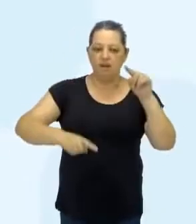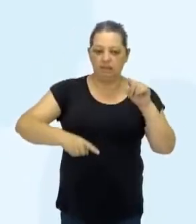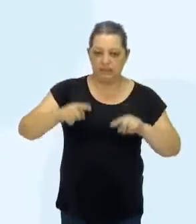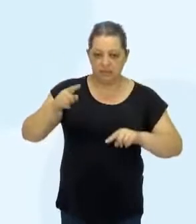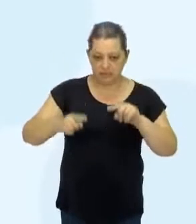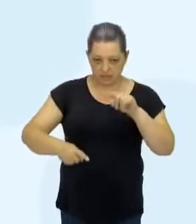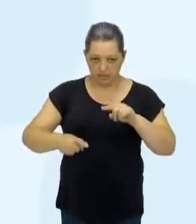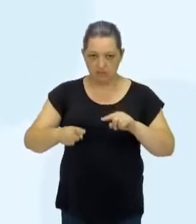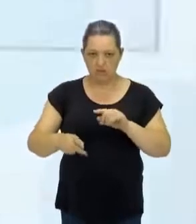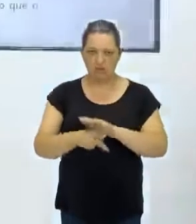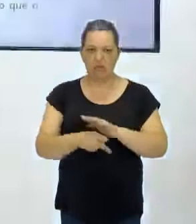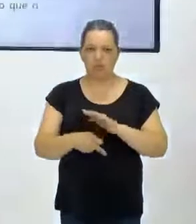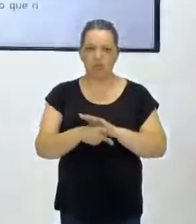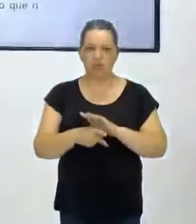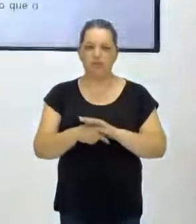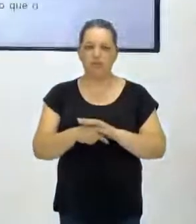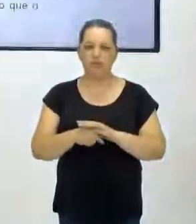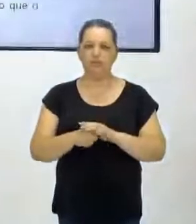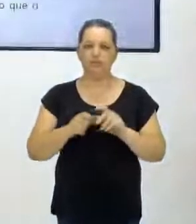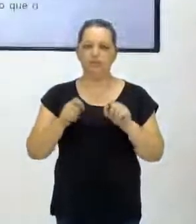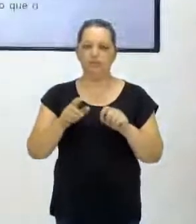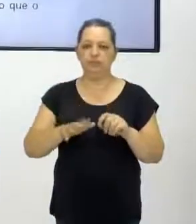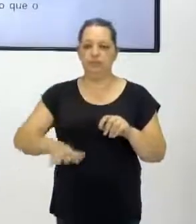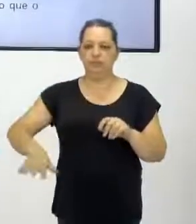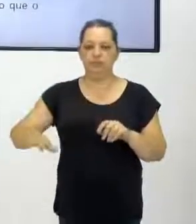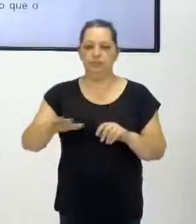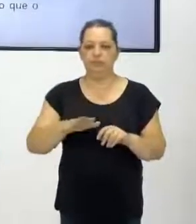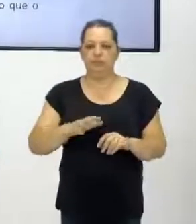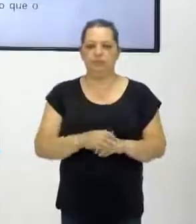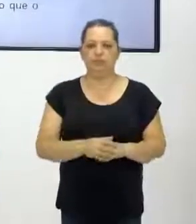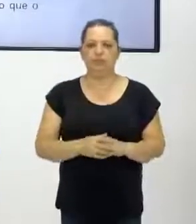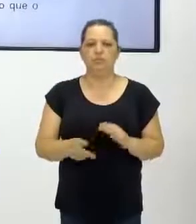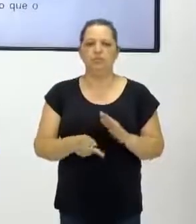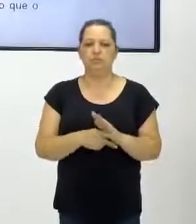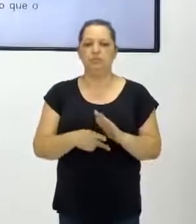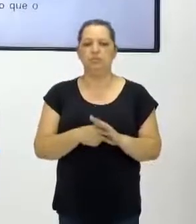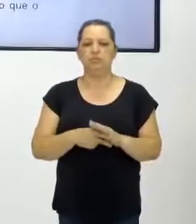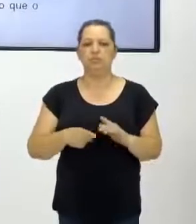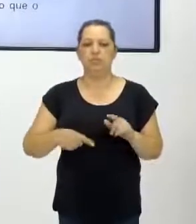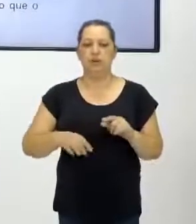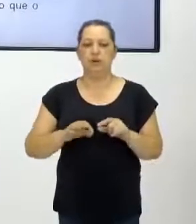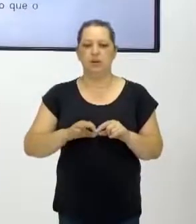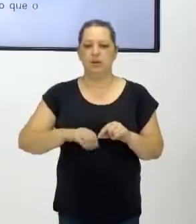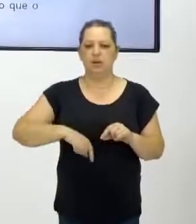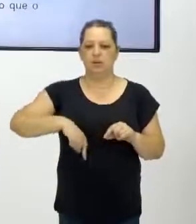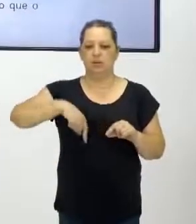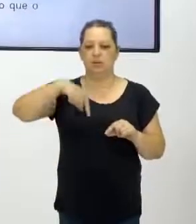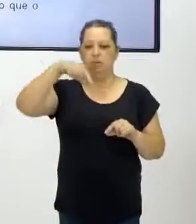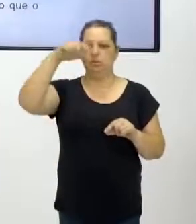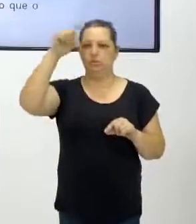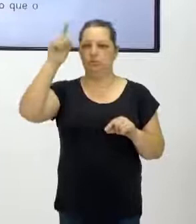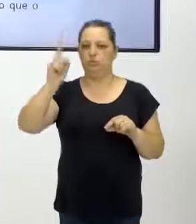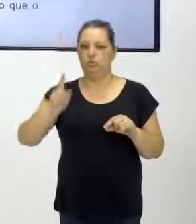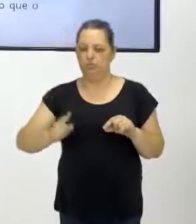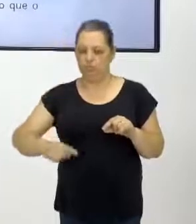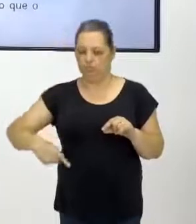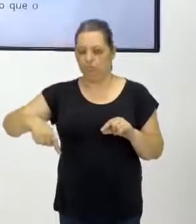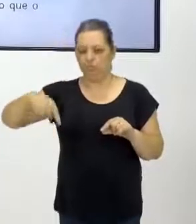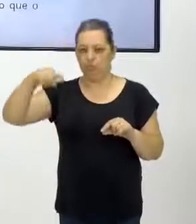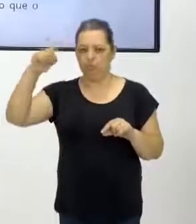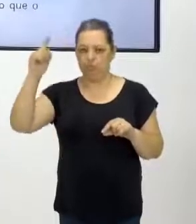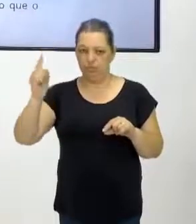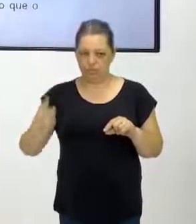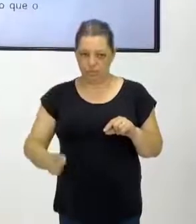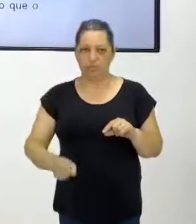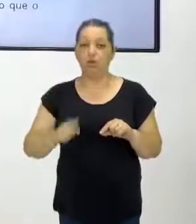no meio. O pessoal comentou, ô Giba, você não fala da amplitude? Lembra? Amplitude é isso, né? Quando você está variando a amplitude, eu estou variando